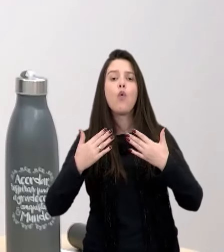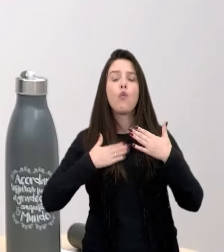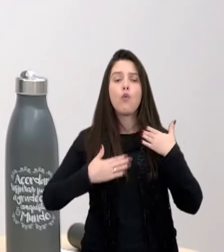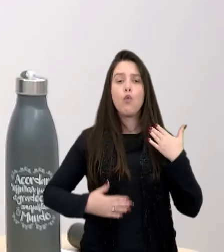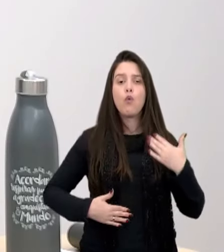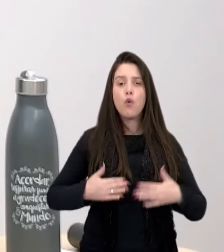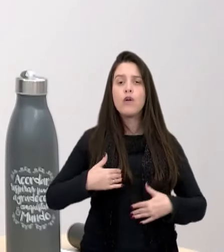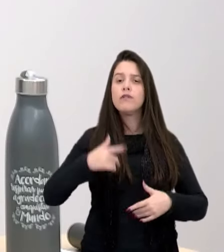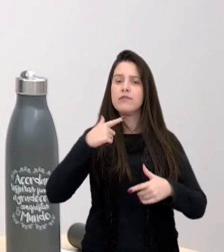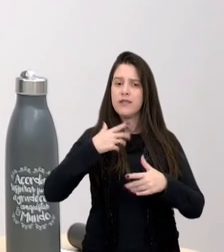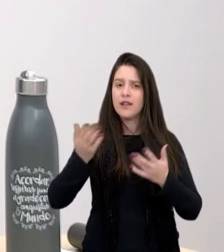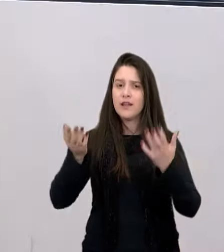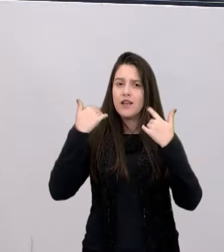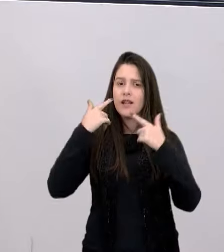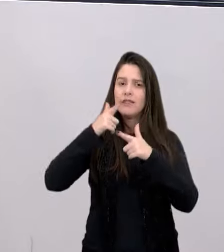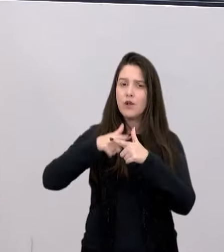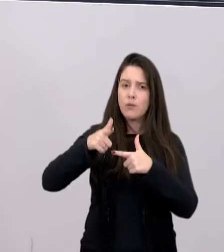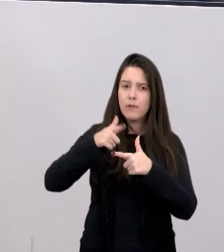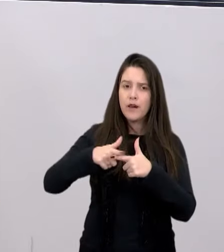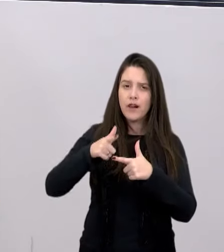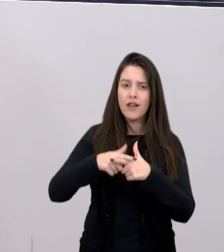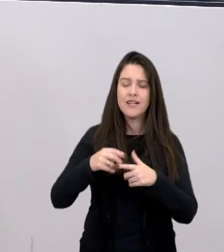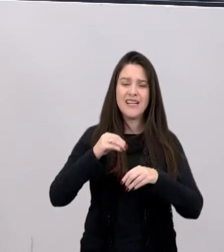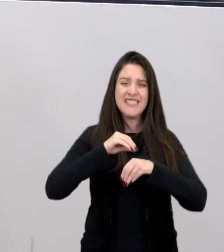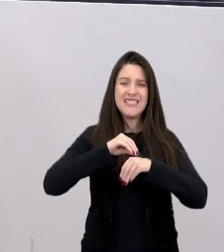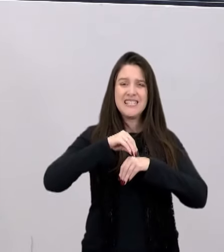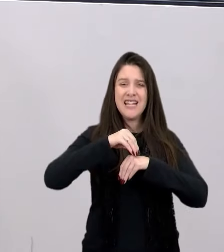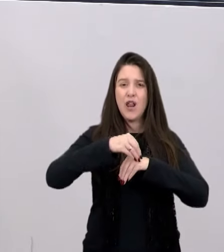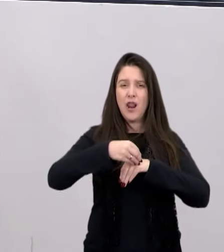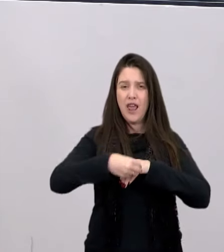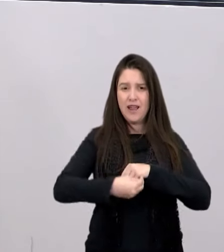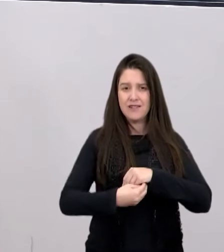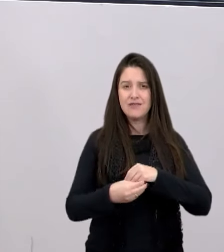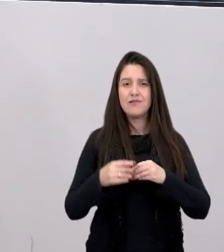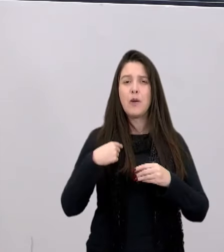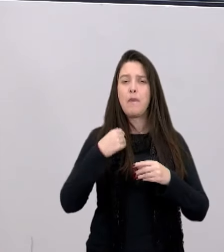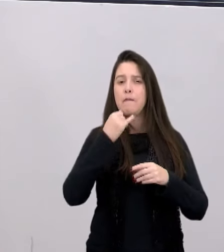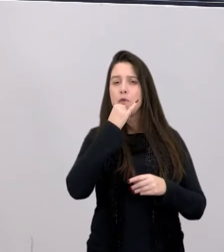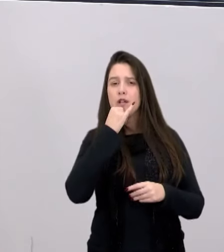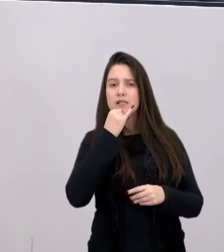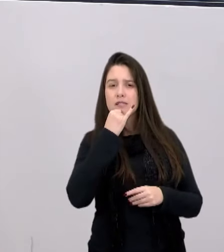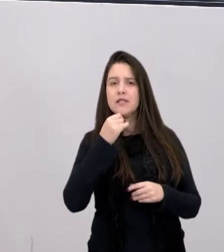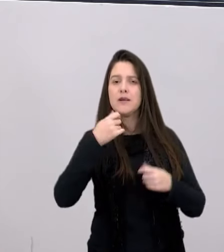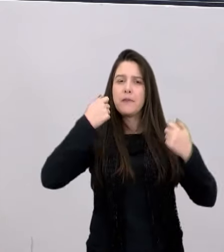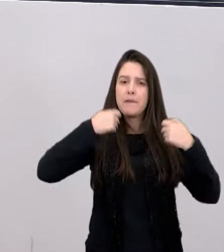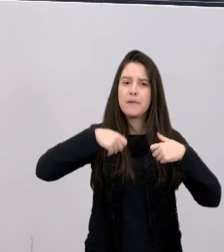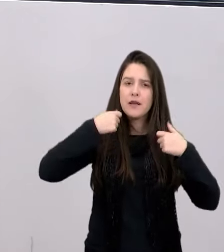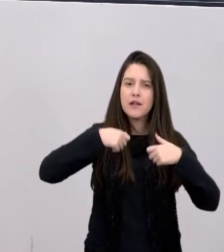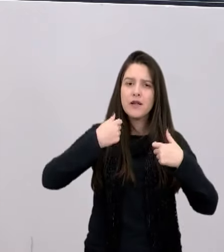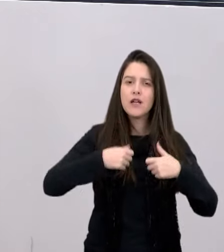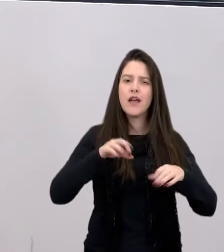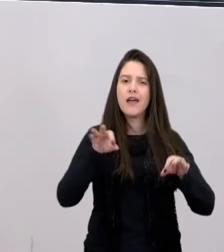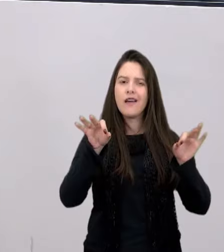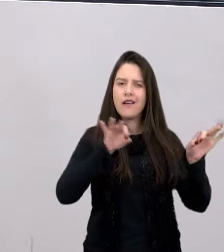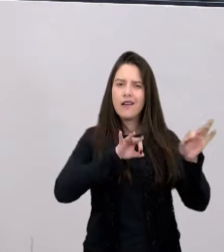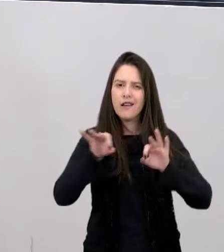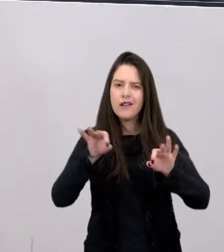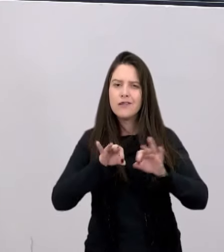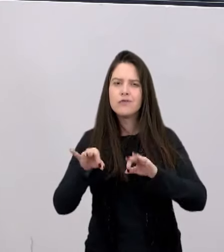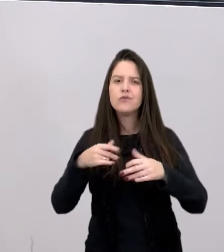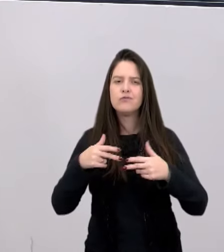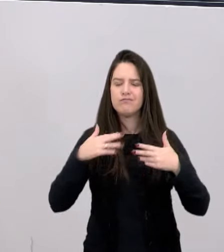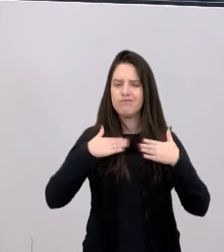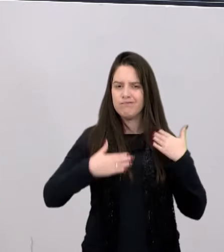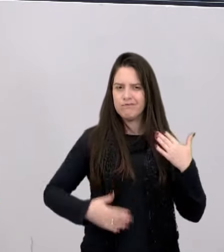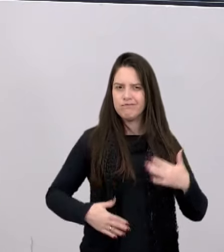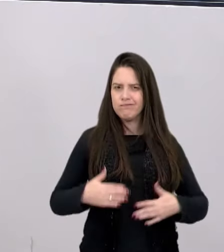o problema nas suas células, né? Então, as células, por exemplo, que precisam receber a ação do hormônio, muitas